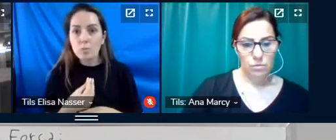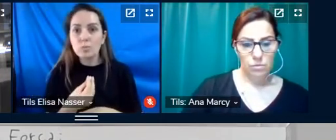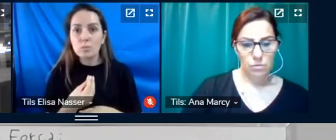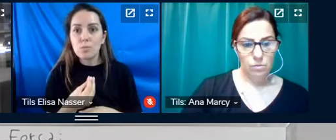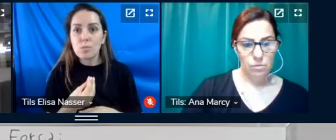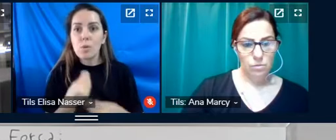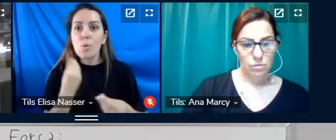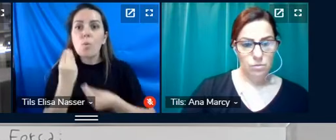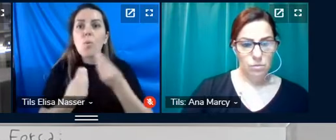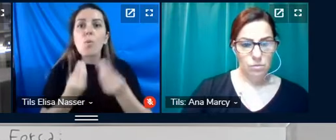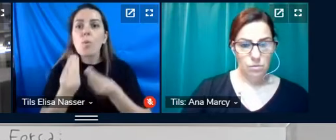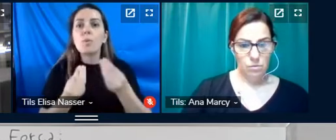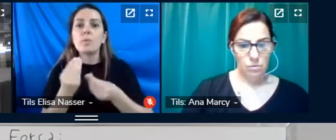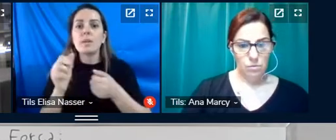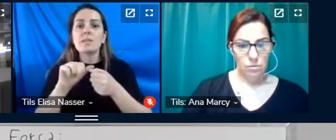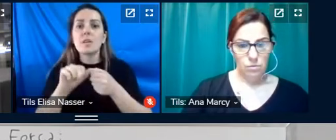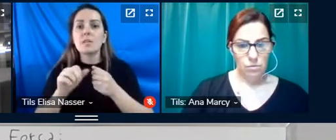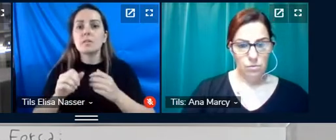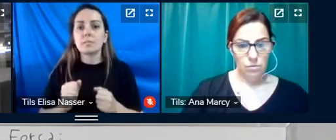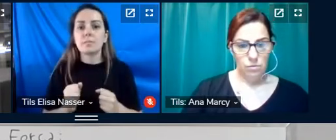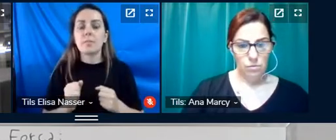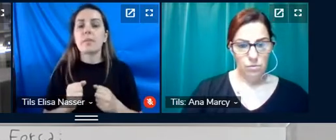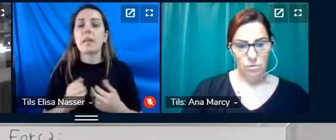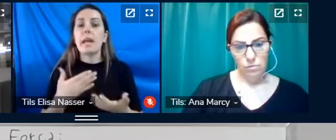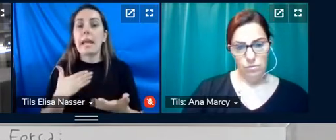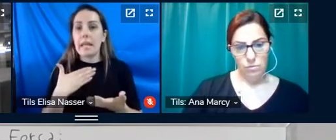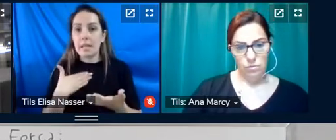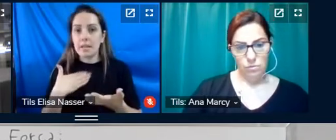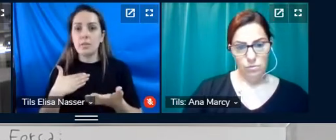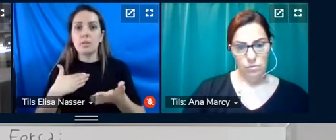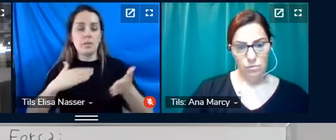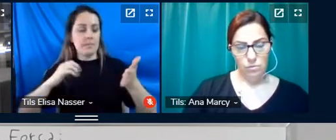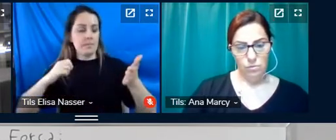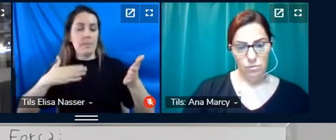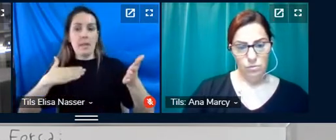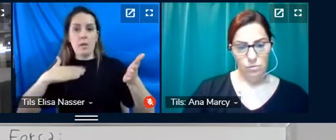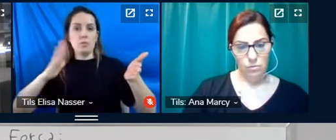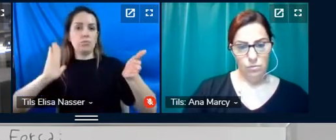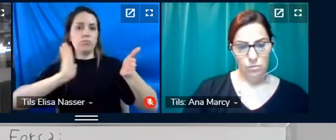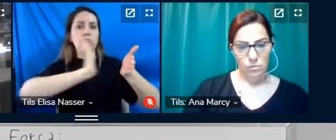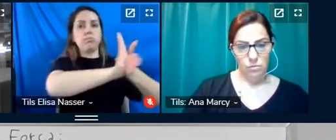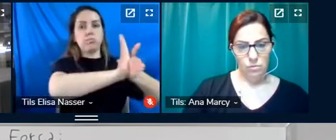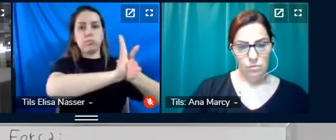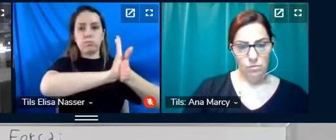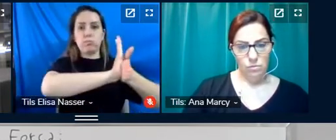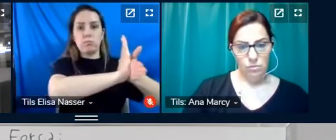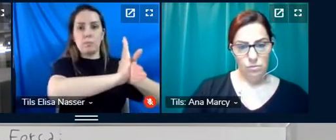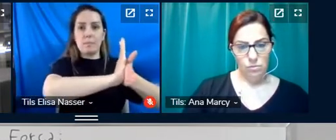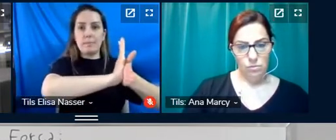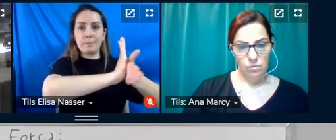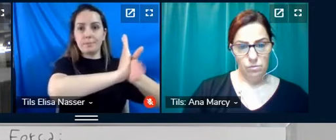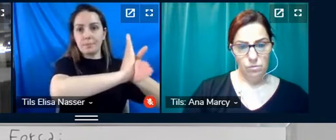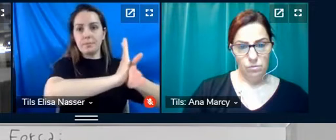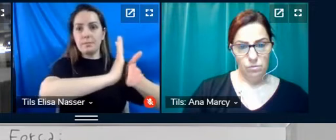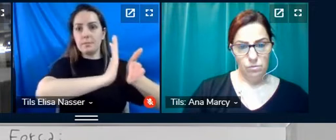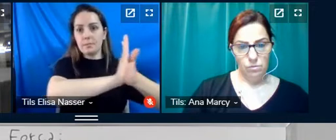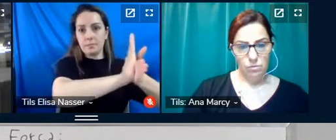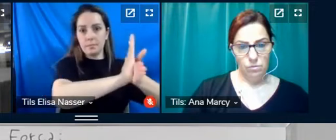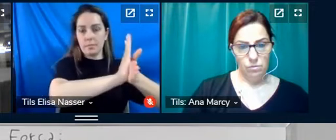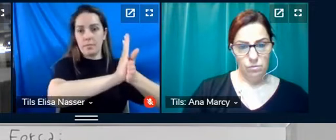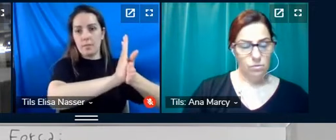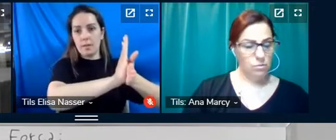eu estou interagindo com a parede? Então eu exerço uma ação na parede, né? E essa